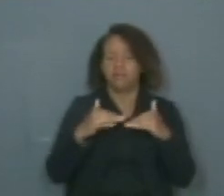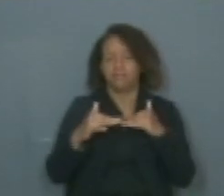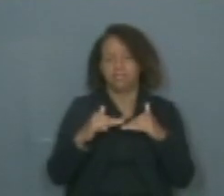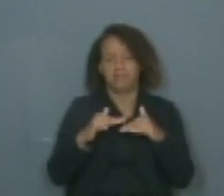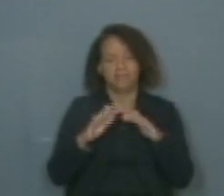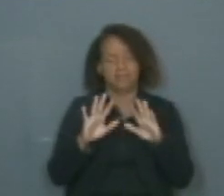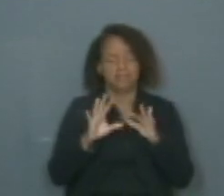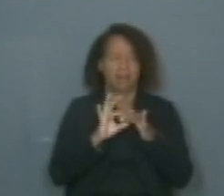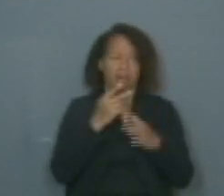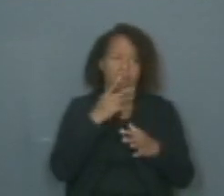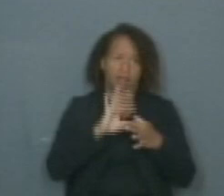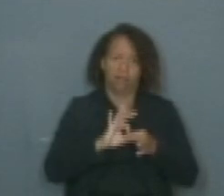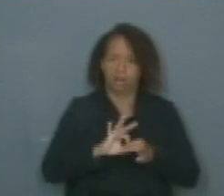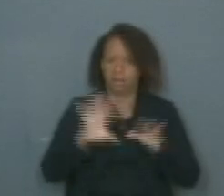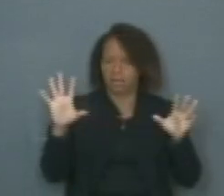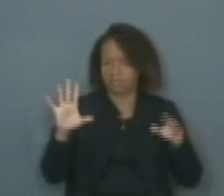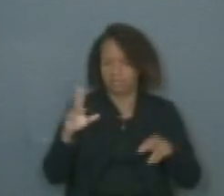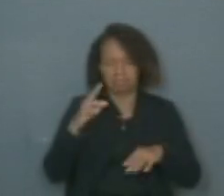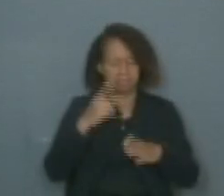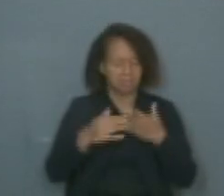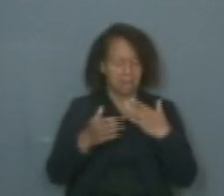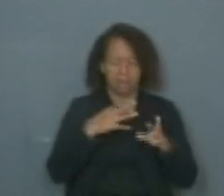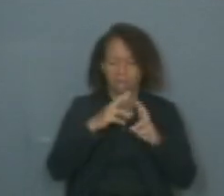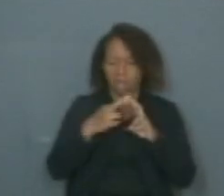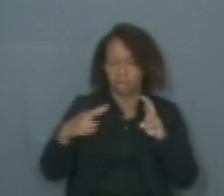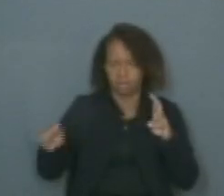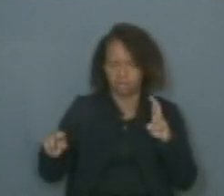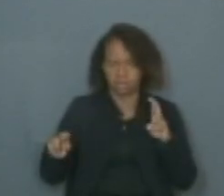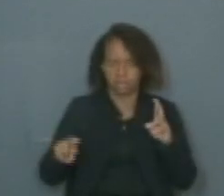diz laico, é engraçado partir de